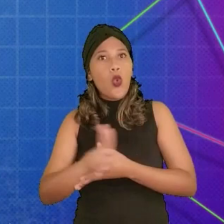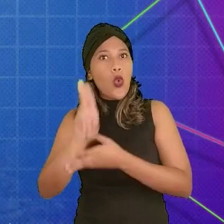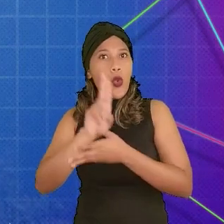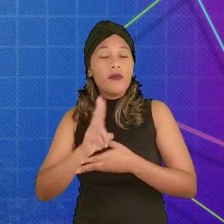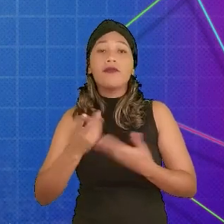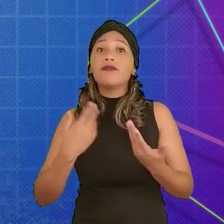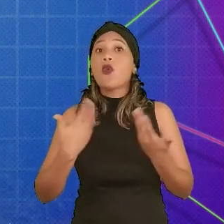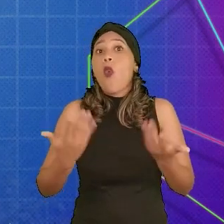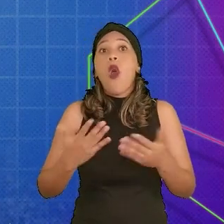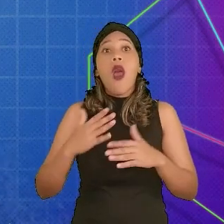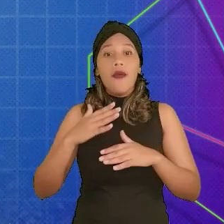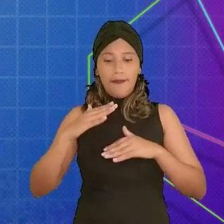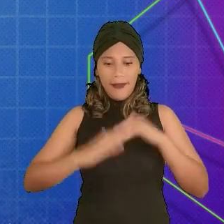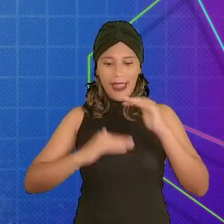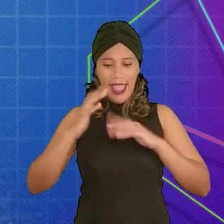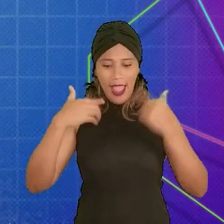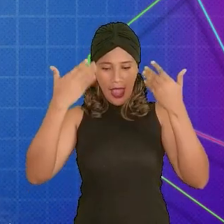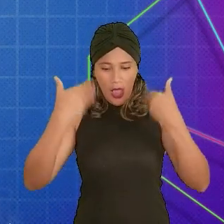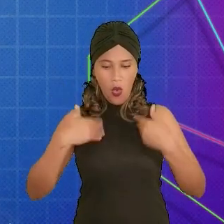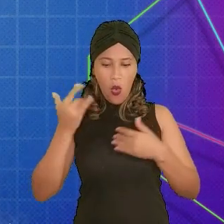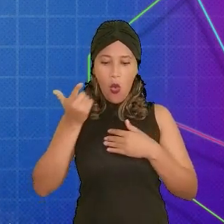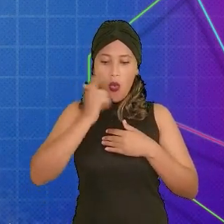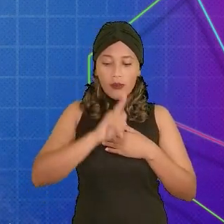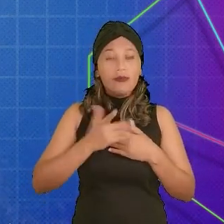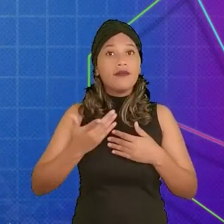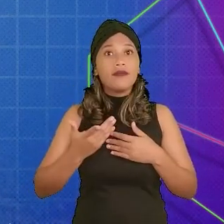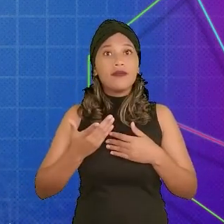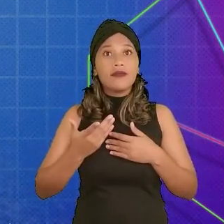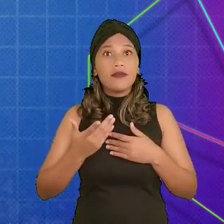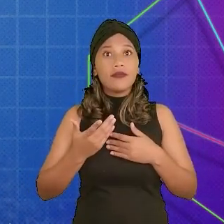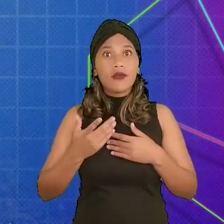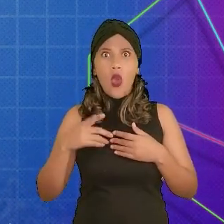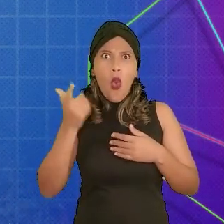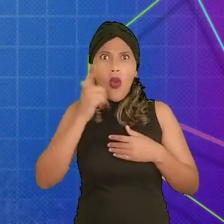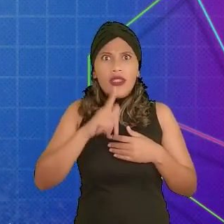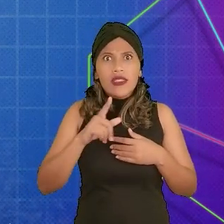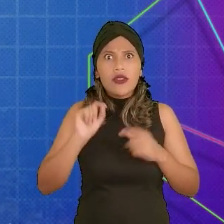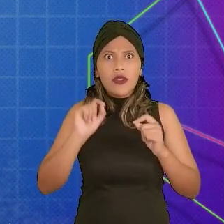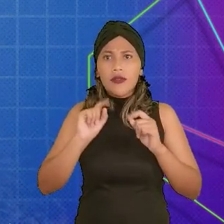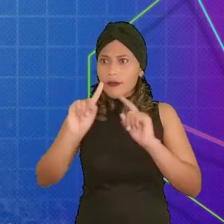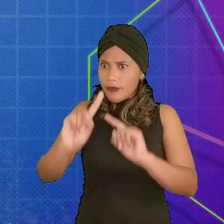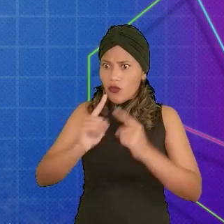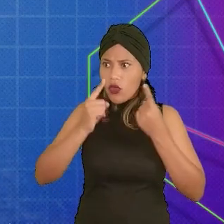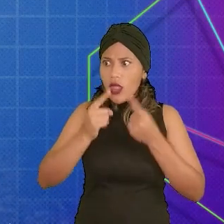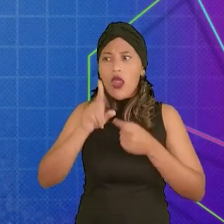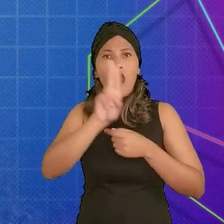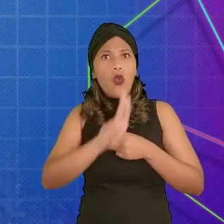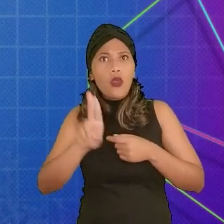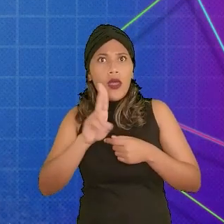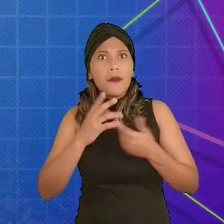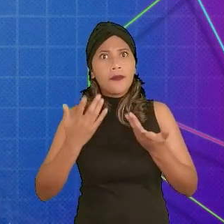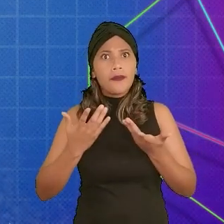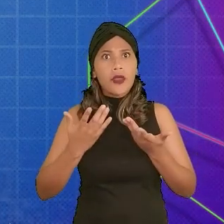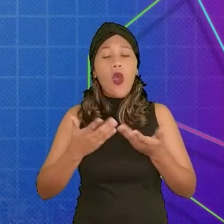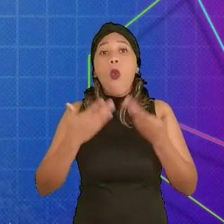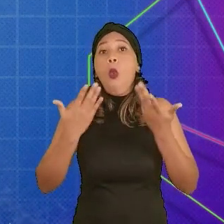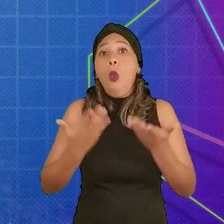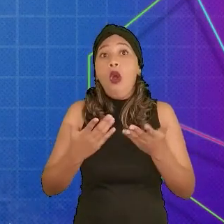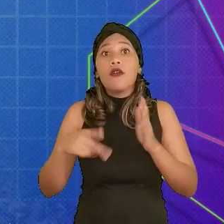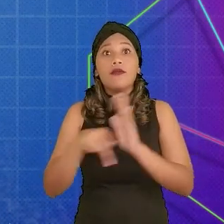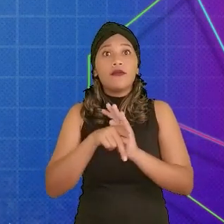utilizadas. Qual habilidade o jogador consegue nesse nível? Hazards. Dificuldades introduzidas e utilizadas.